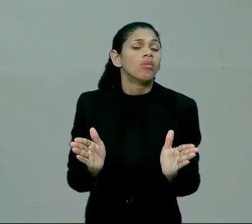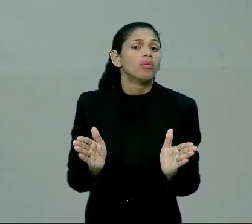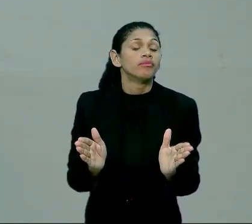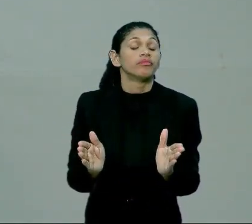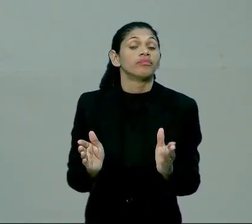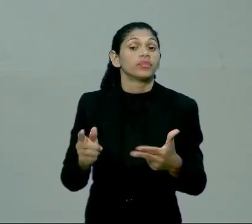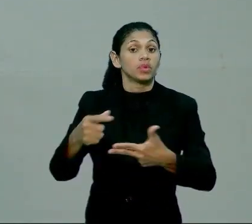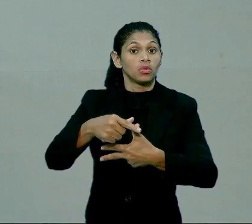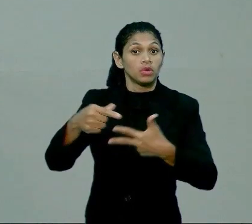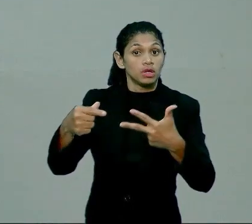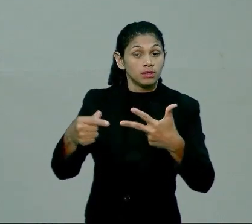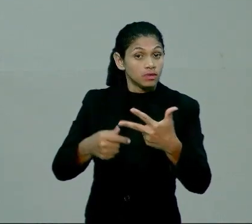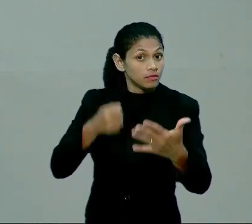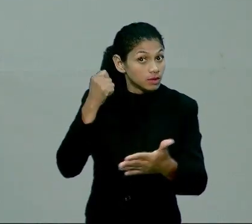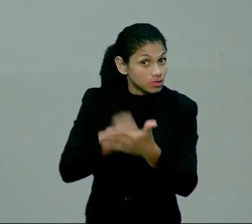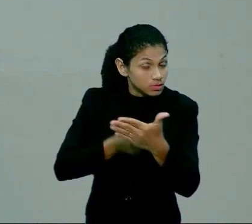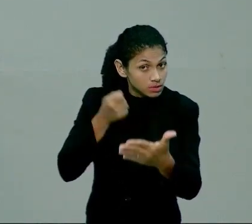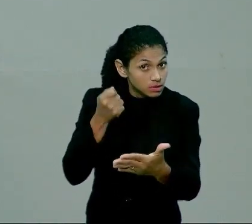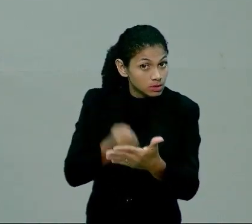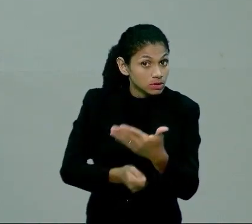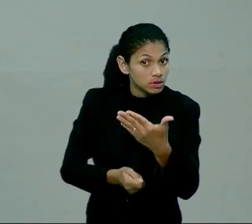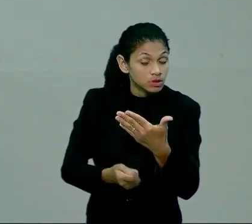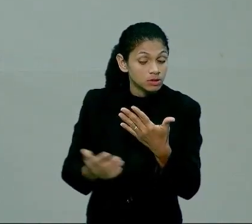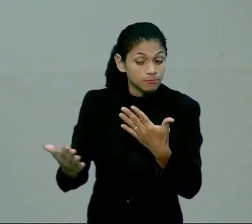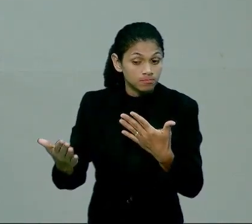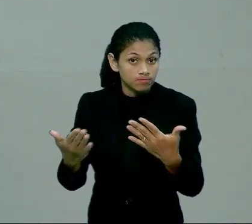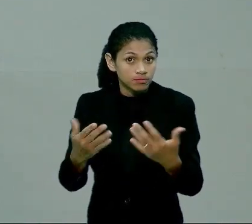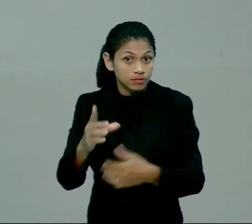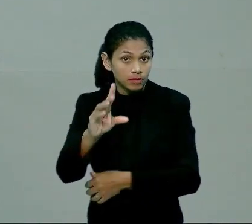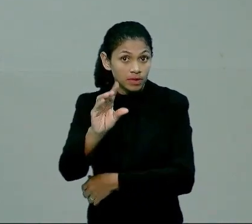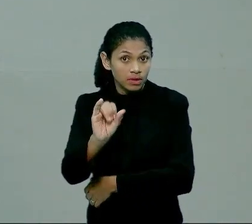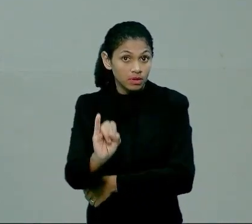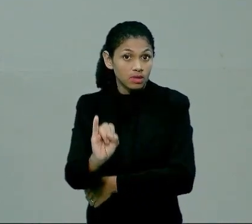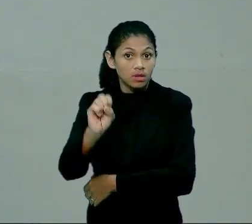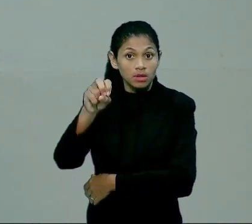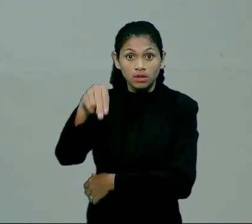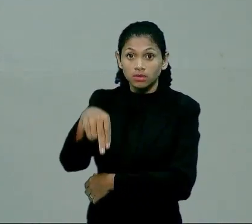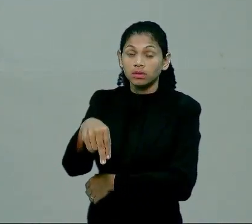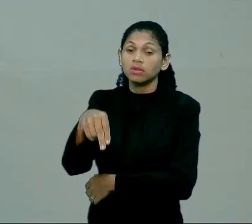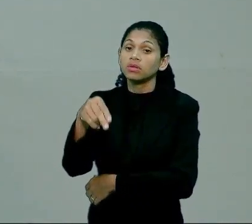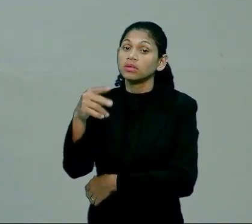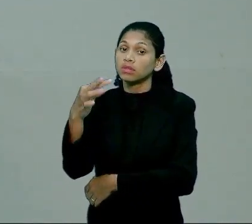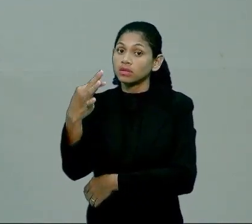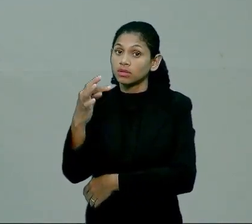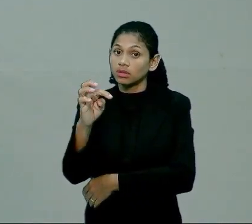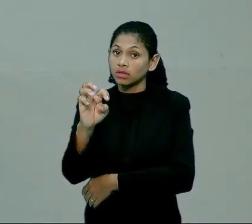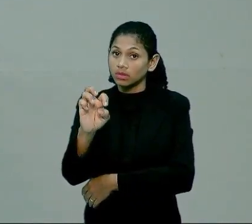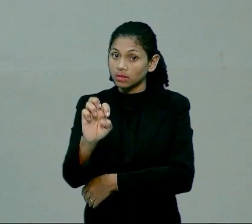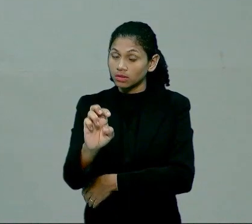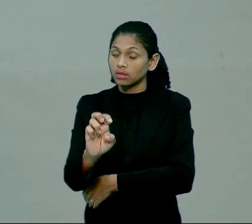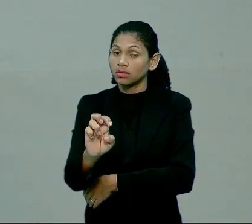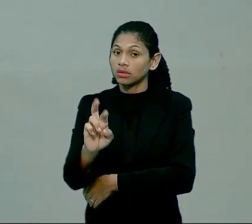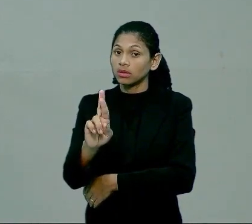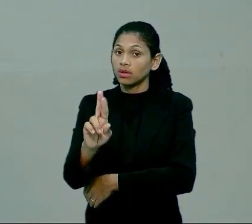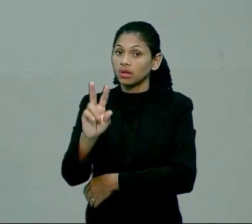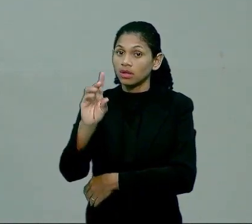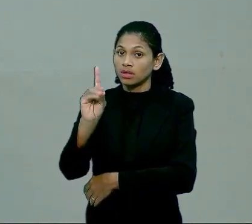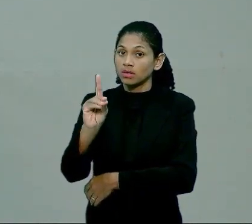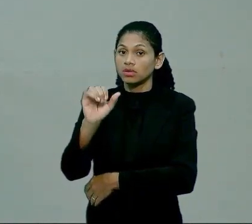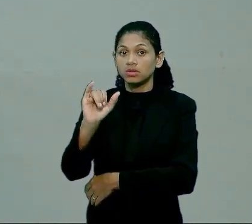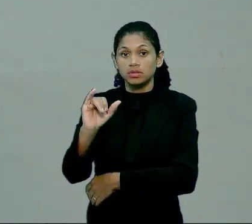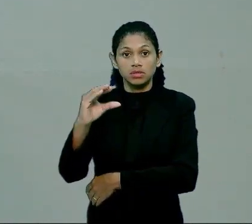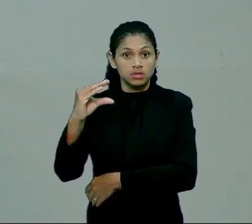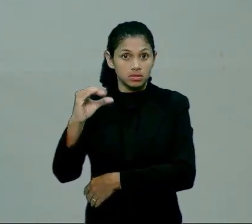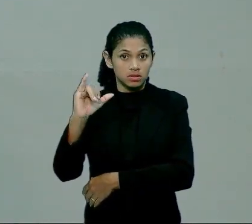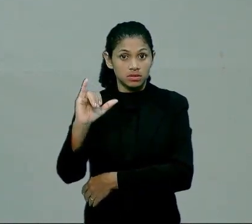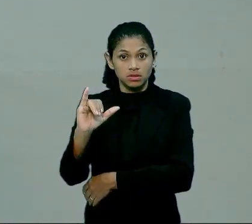essa interdisciplinariedade. Veja que a gente está no sistema de linguagens e códigos, mas estamos abordando um aspecto filosófico que é de humanas.